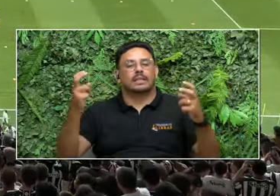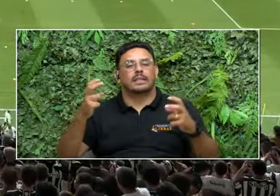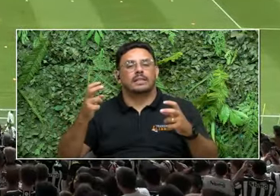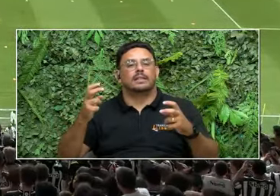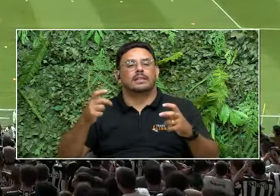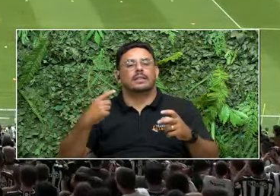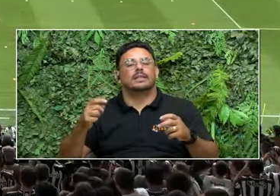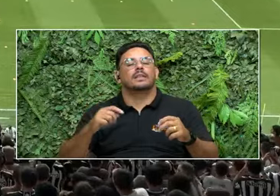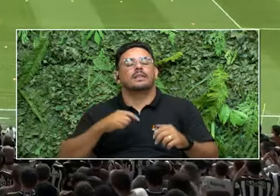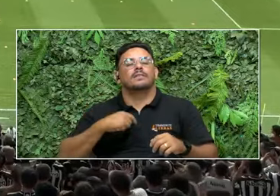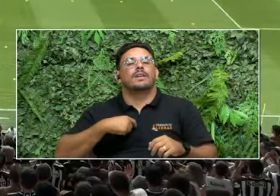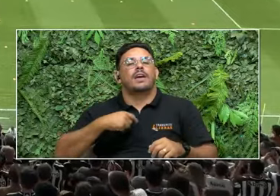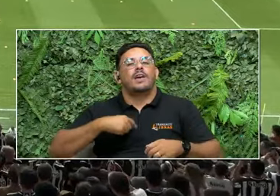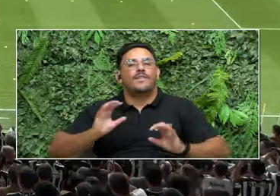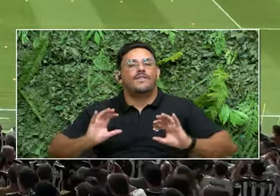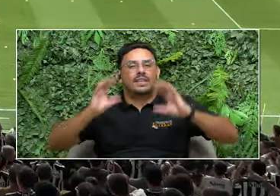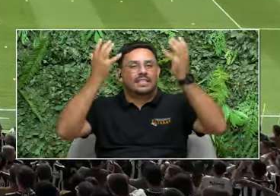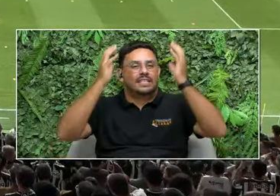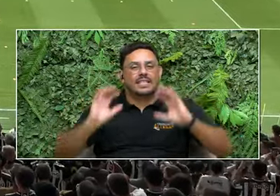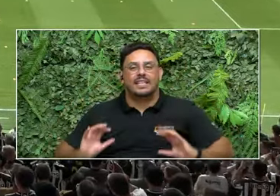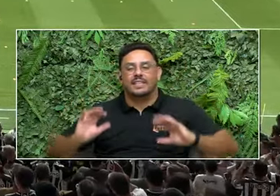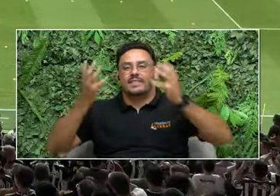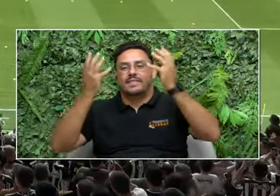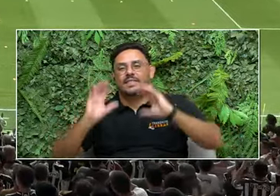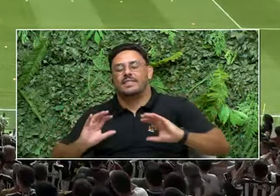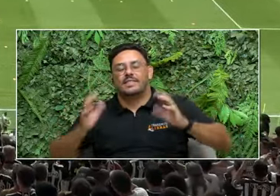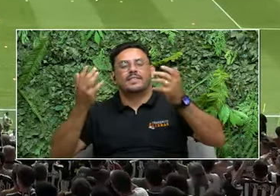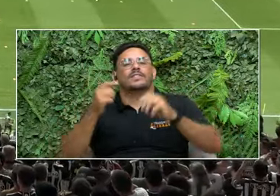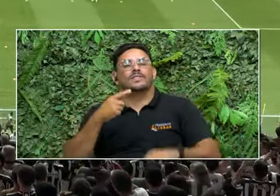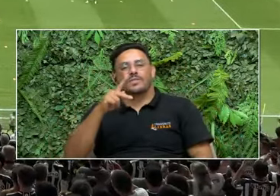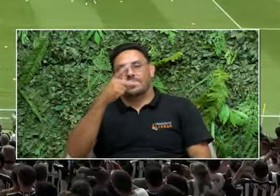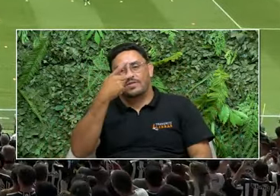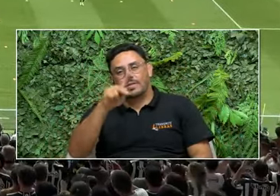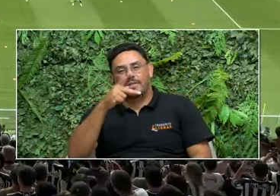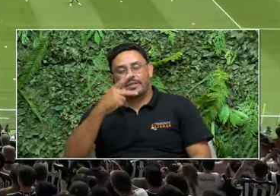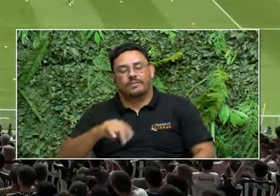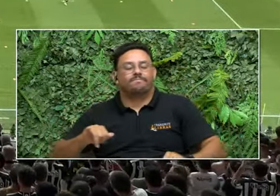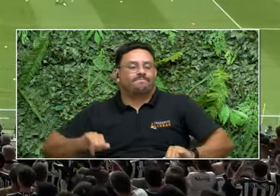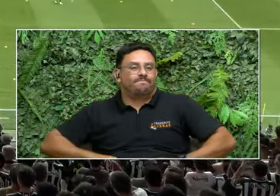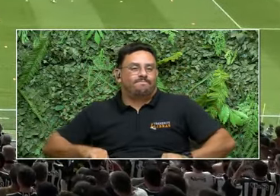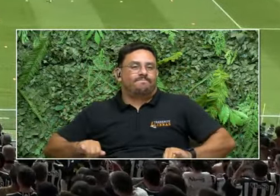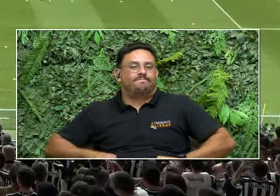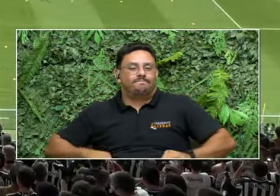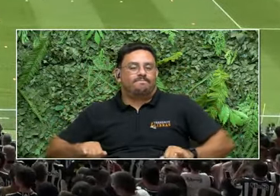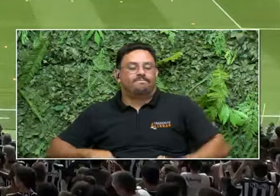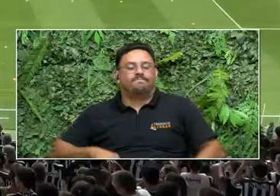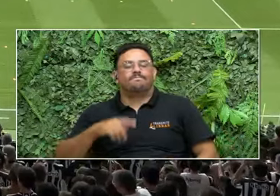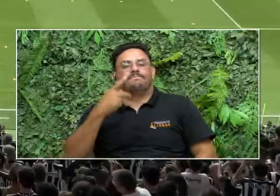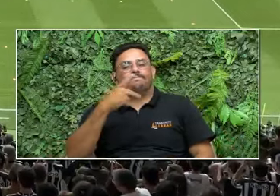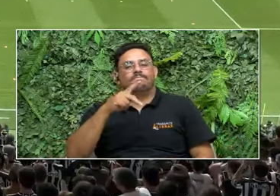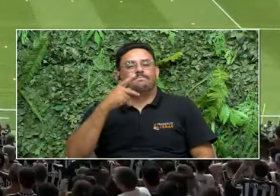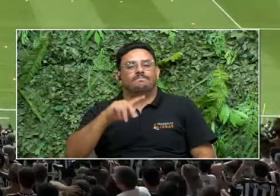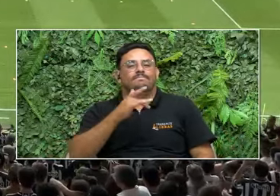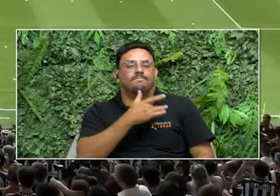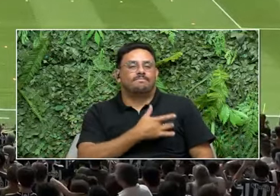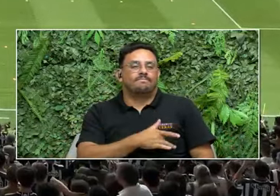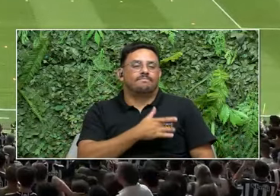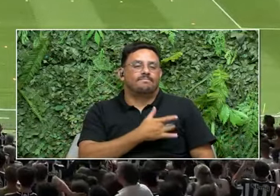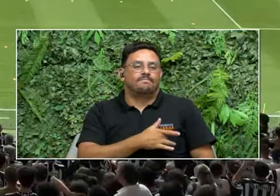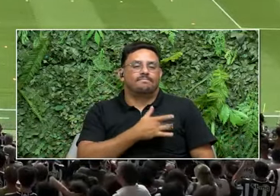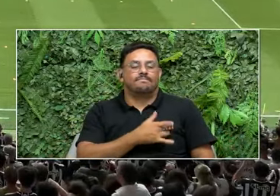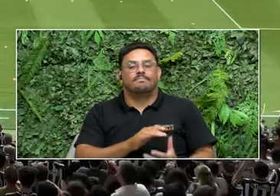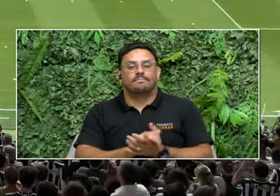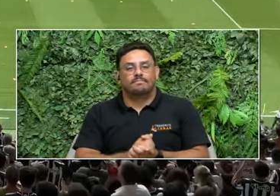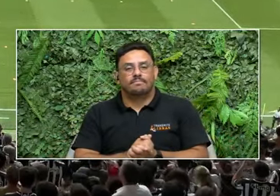Vou Festejar Vou Festejar o teu sofrer o